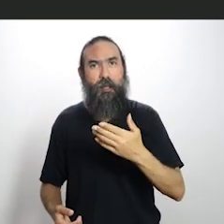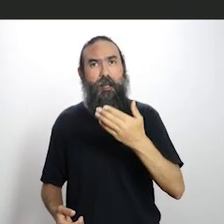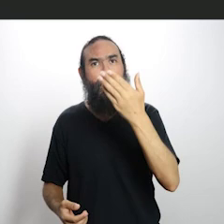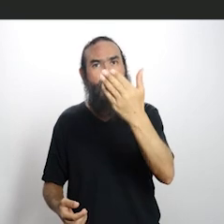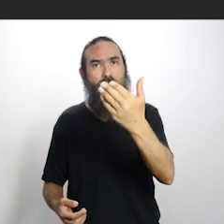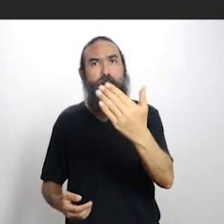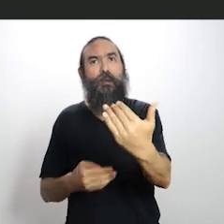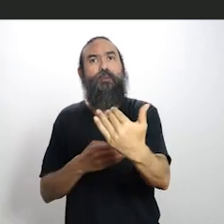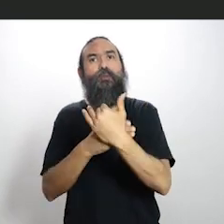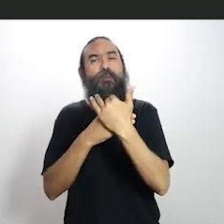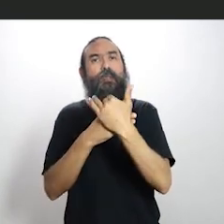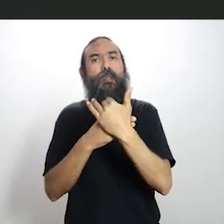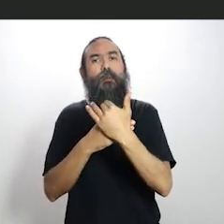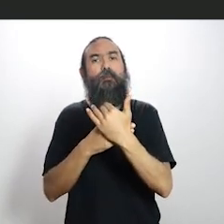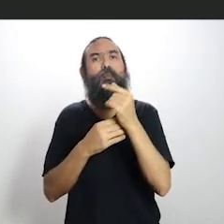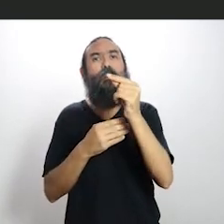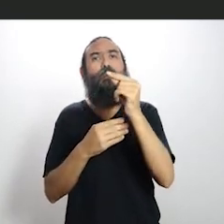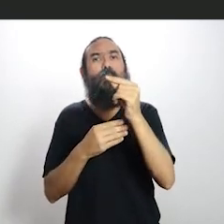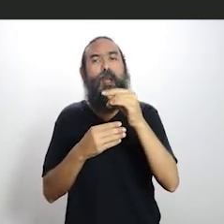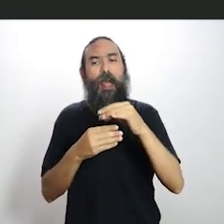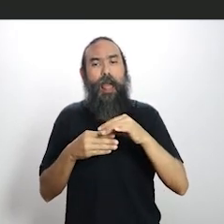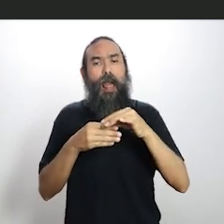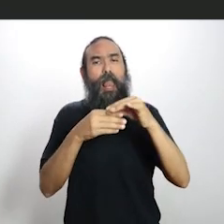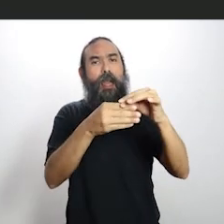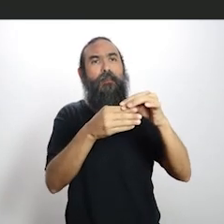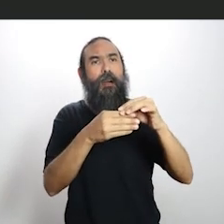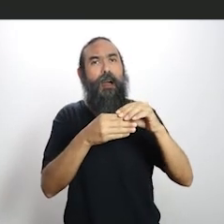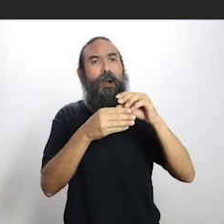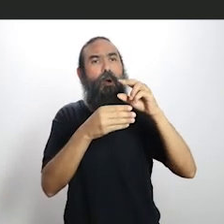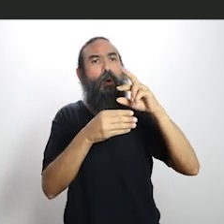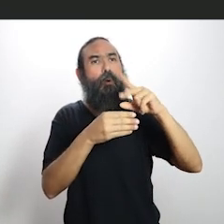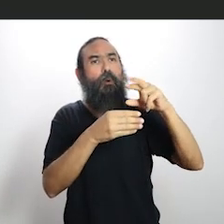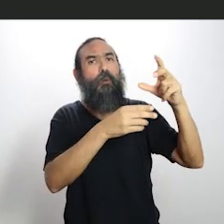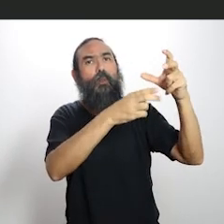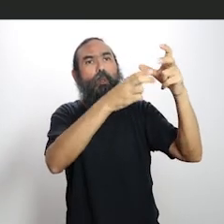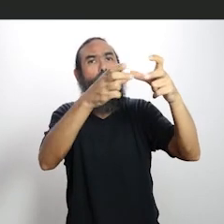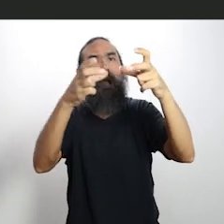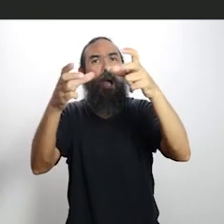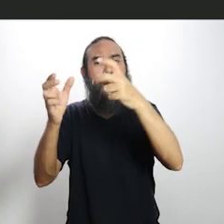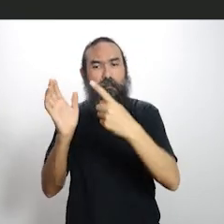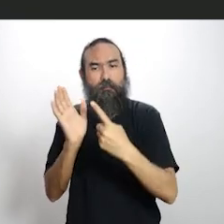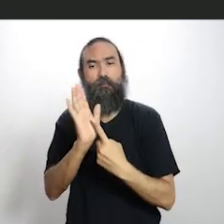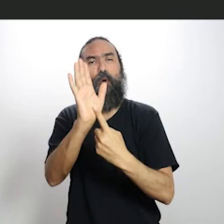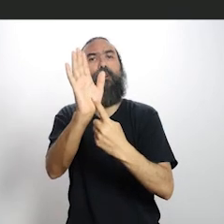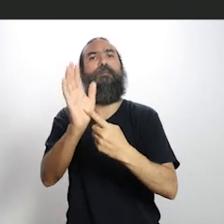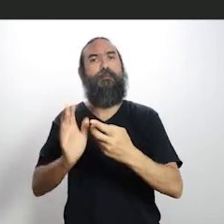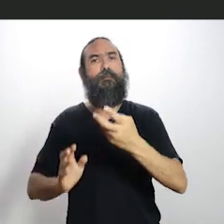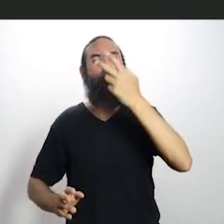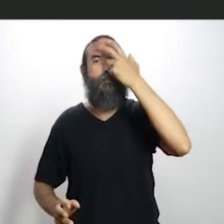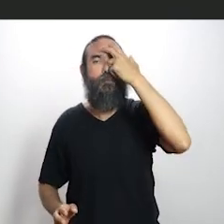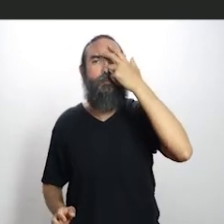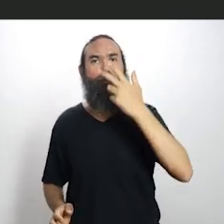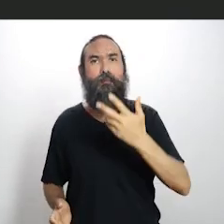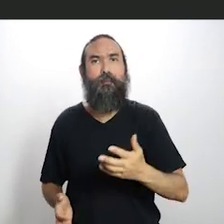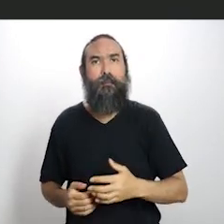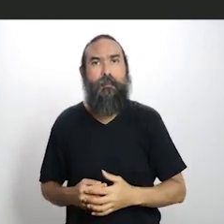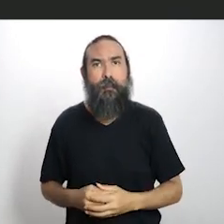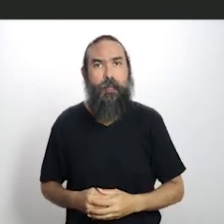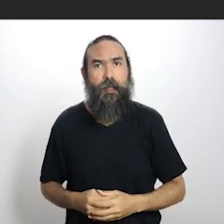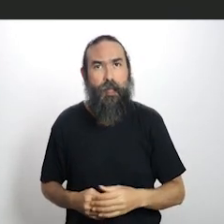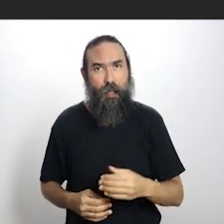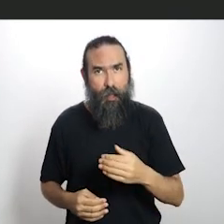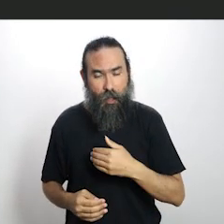de nomenclatura eu estou costumindo dizer que nós não sou nós não somos remanescentes de quilombola né